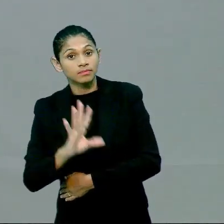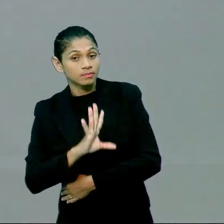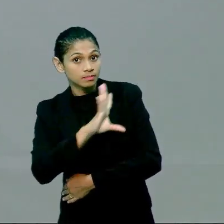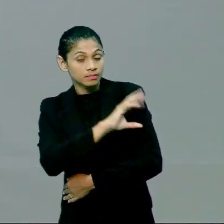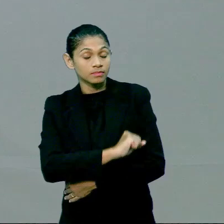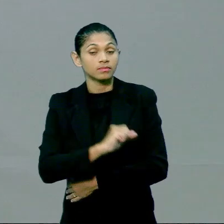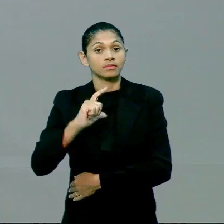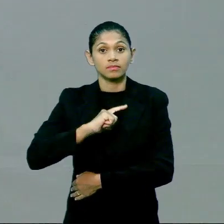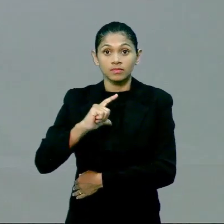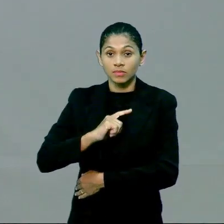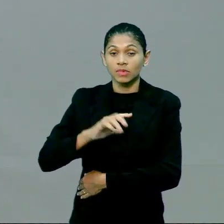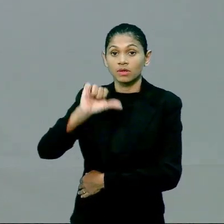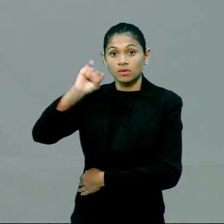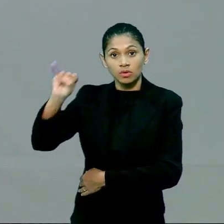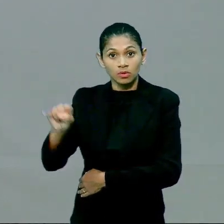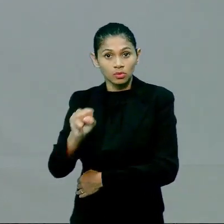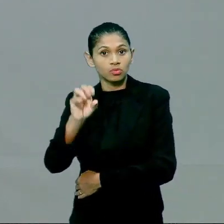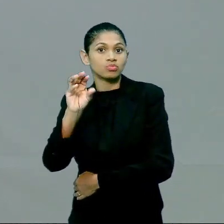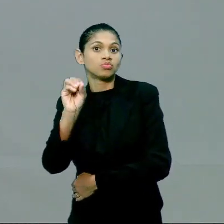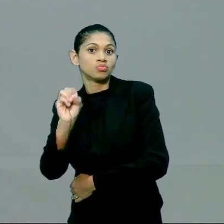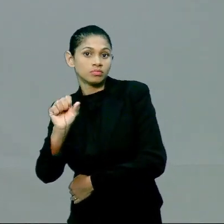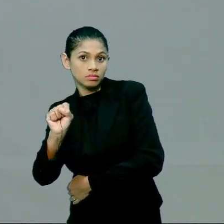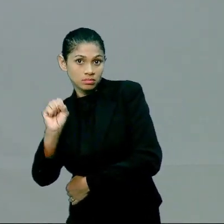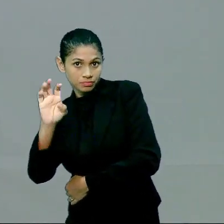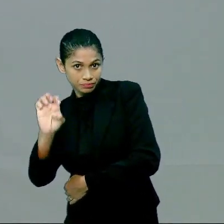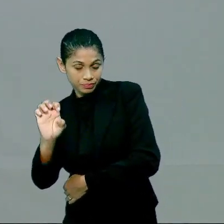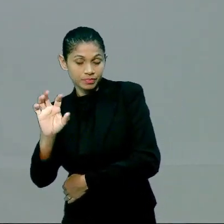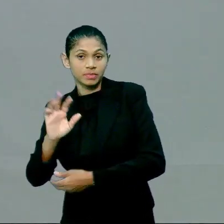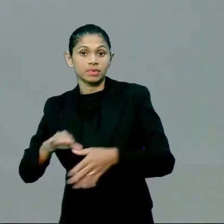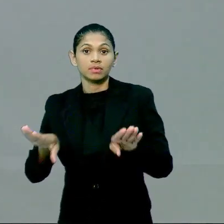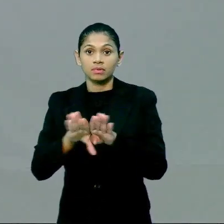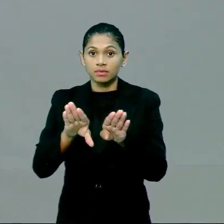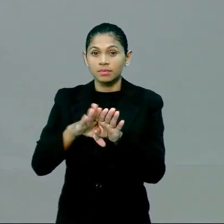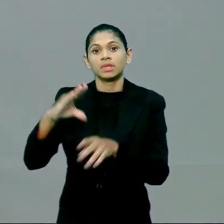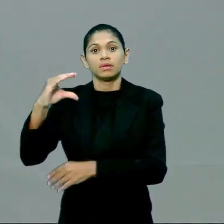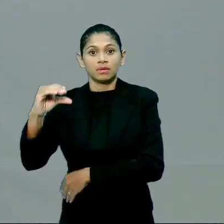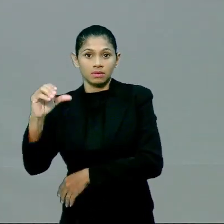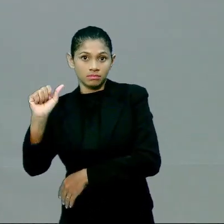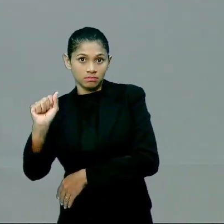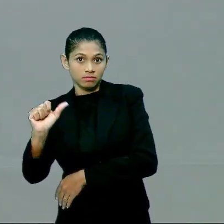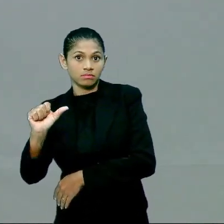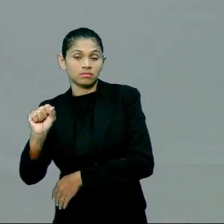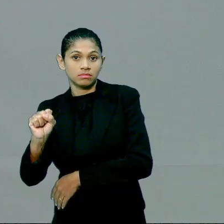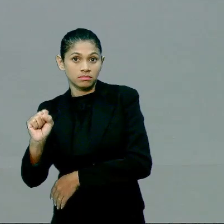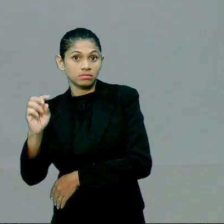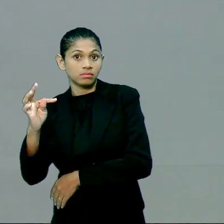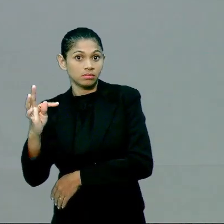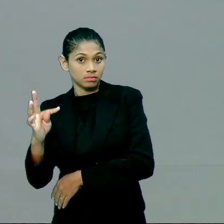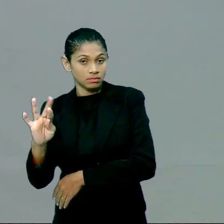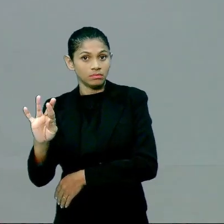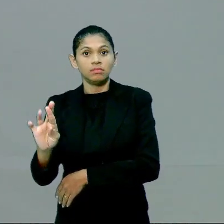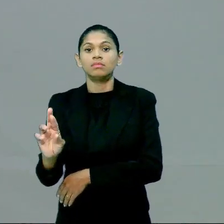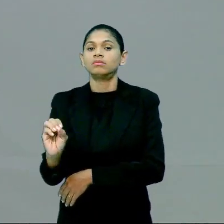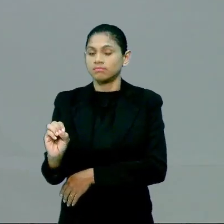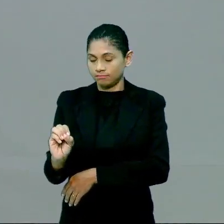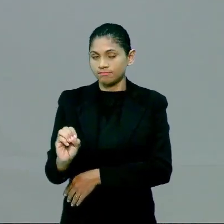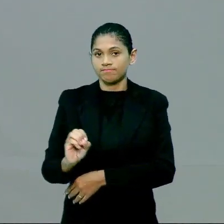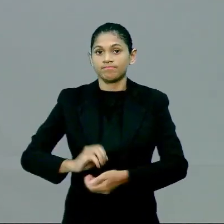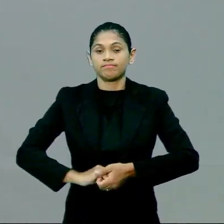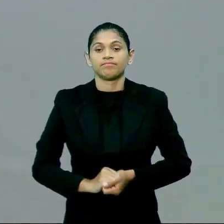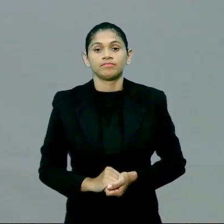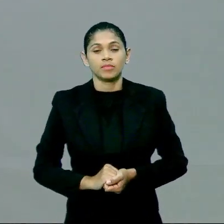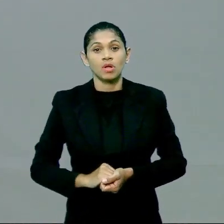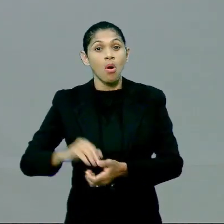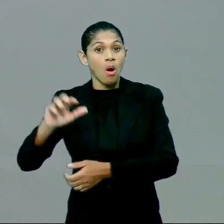o Castro Alves, aí quando a gente fala dessa produção literária. Só lembrando que o José de Alencar, ele atua